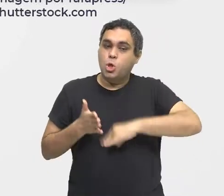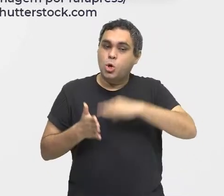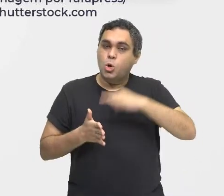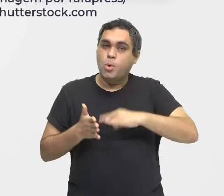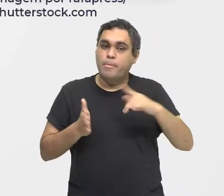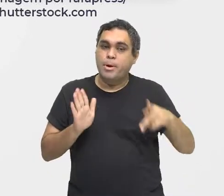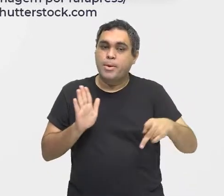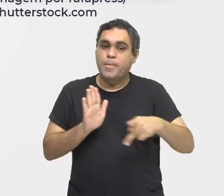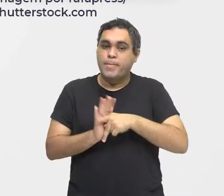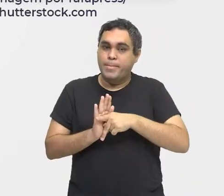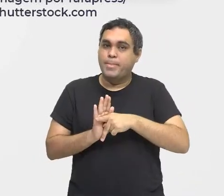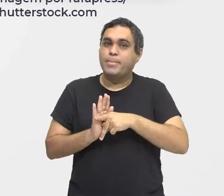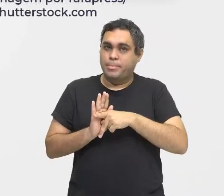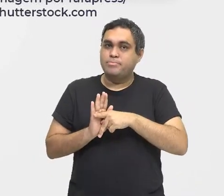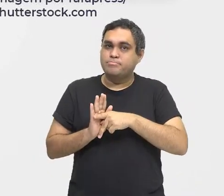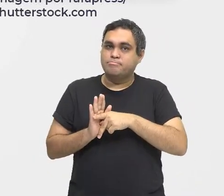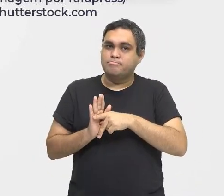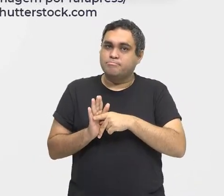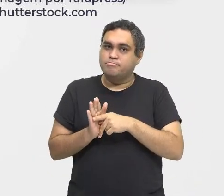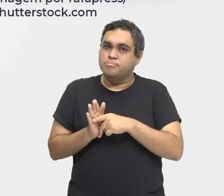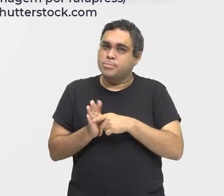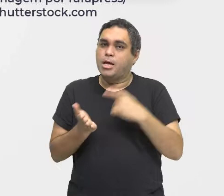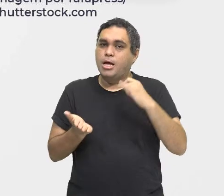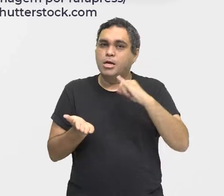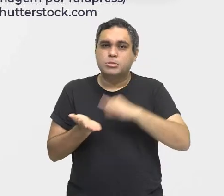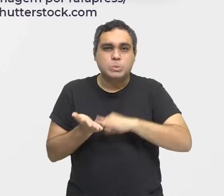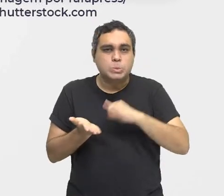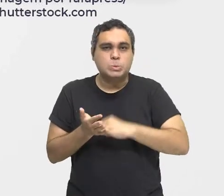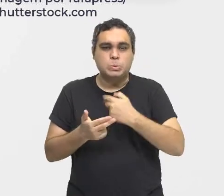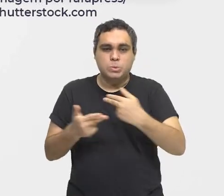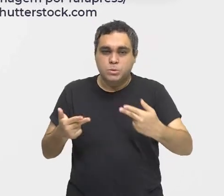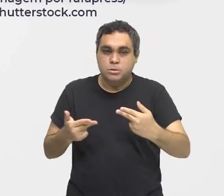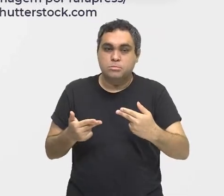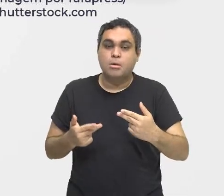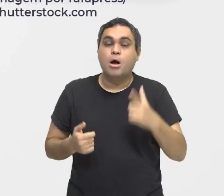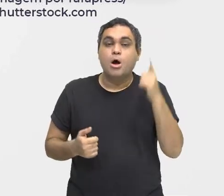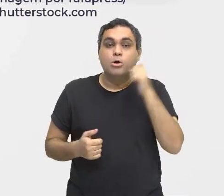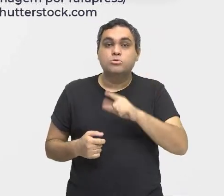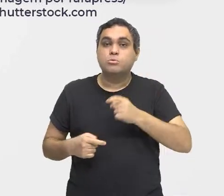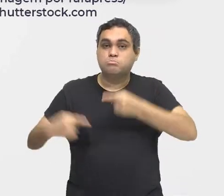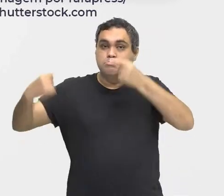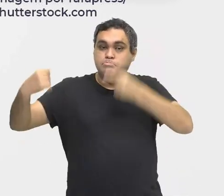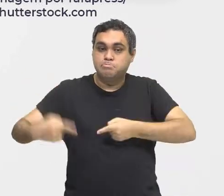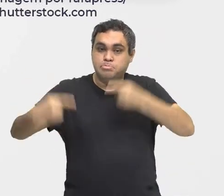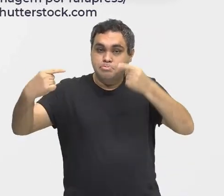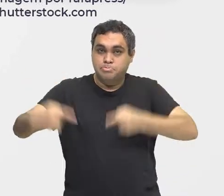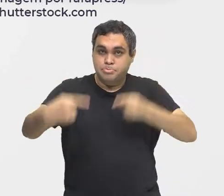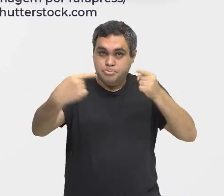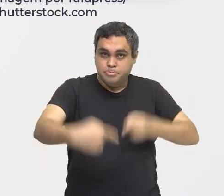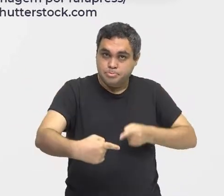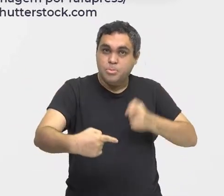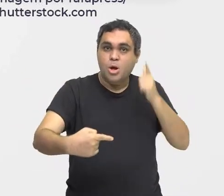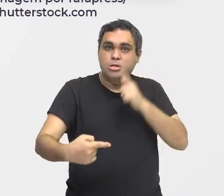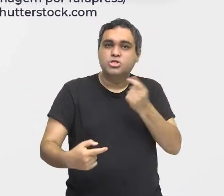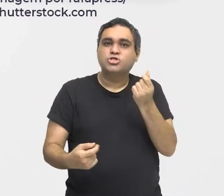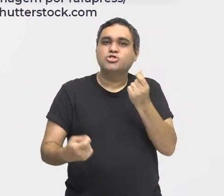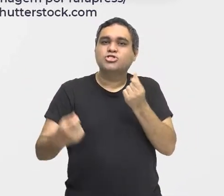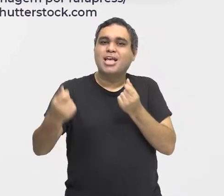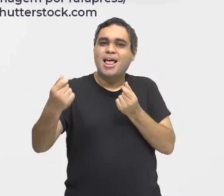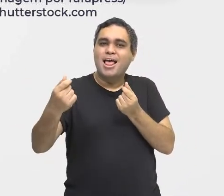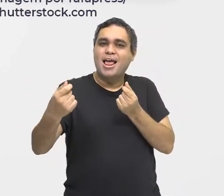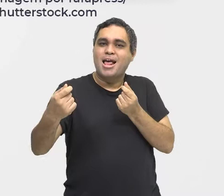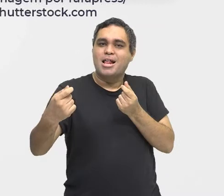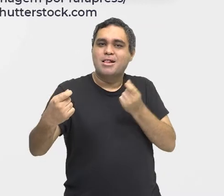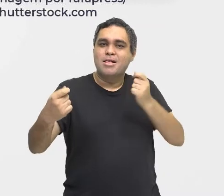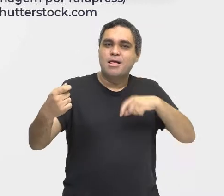a competitividade na época aí, na década de 1990. E isso ocorreu o quê? O desenvolvimento